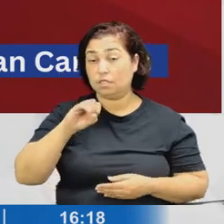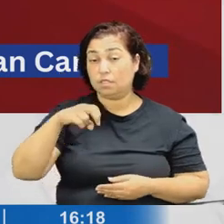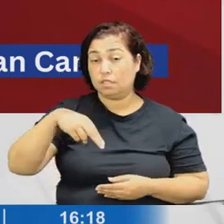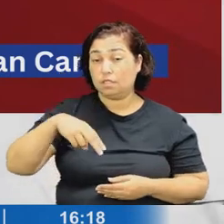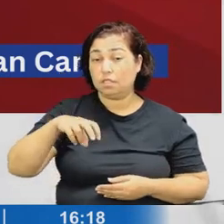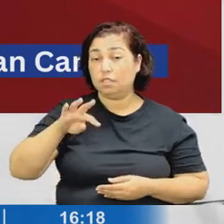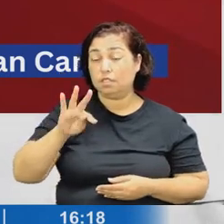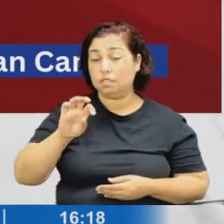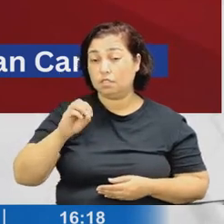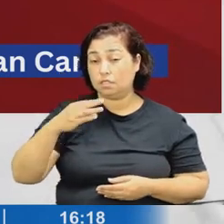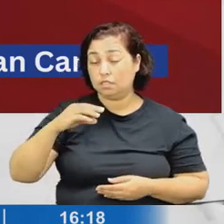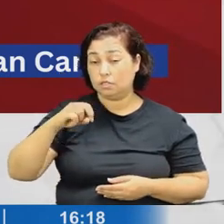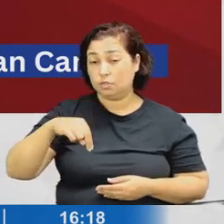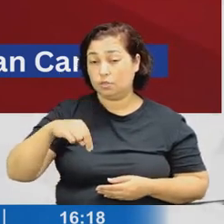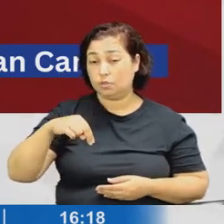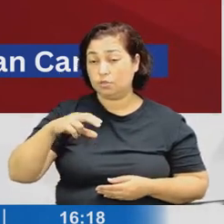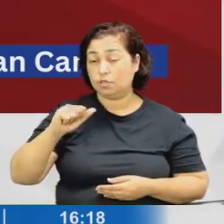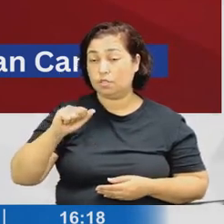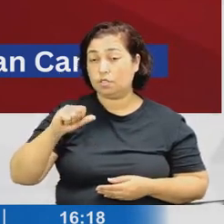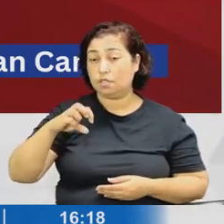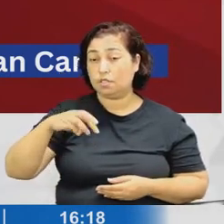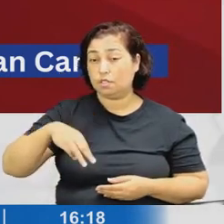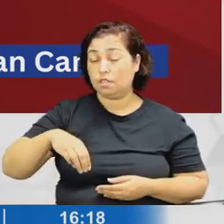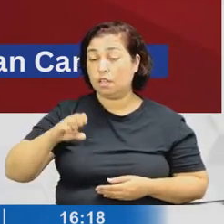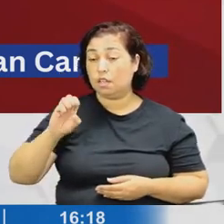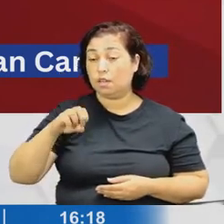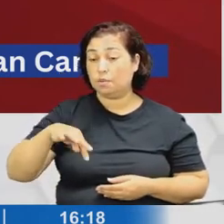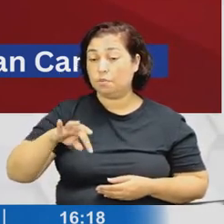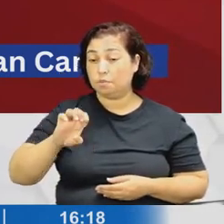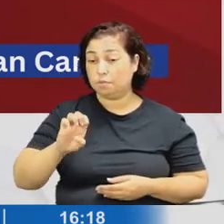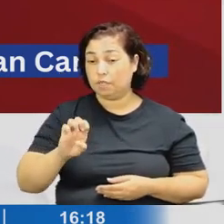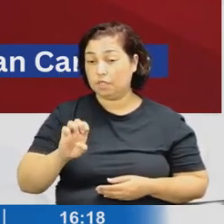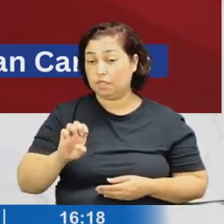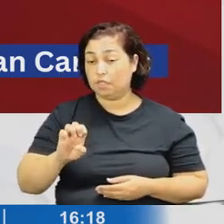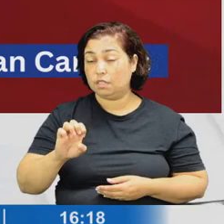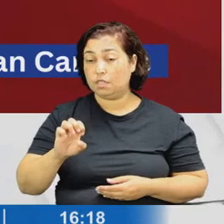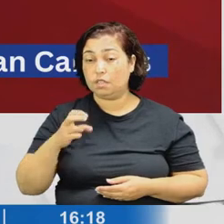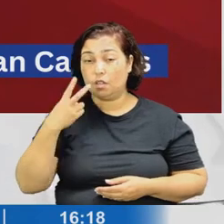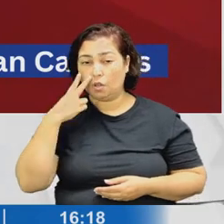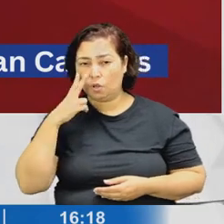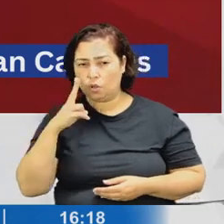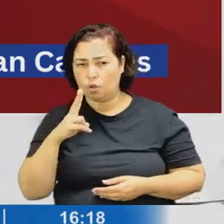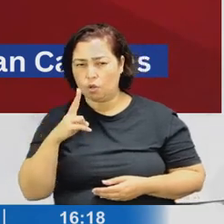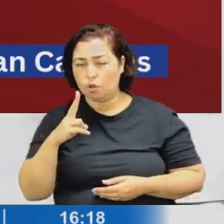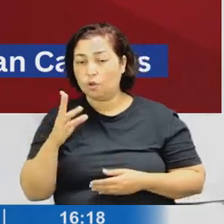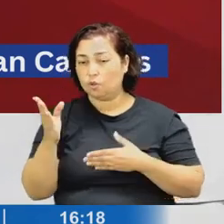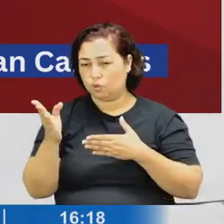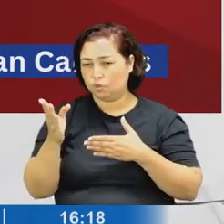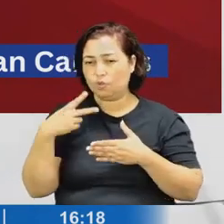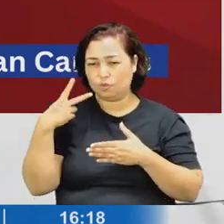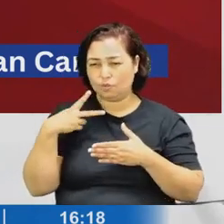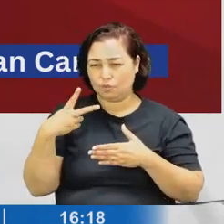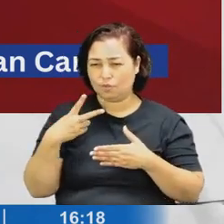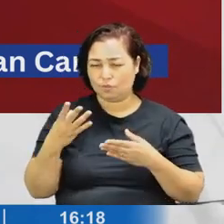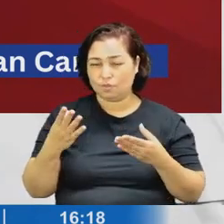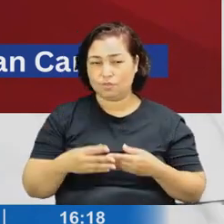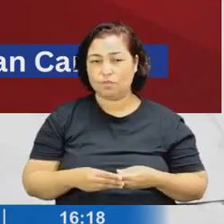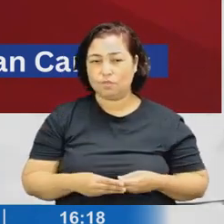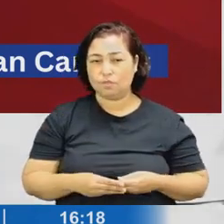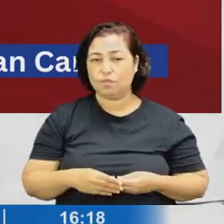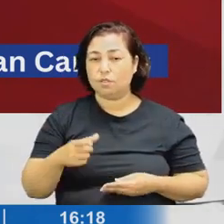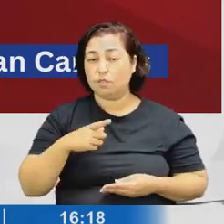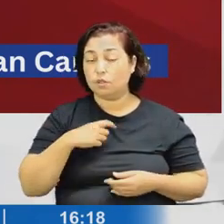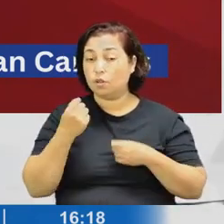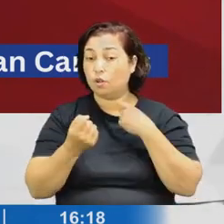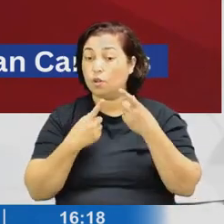por exemplo eu olho para aquele parlamentar ali incrível e eu tenho algumas coisas não é você mesmo tem